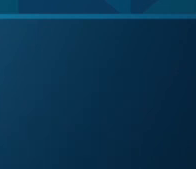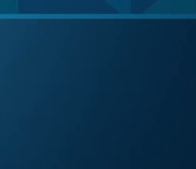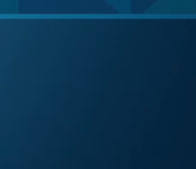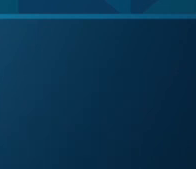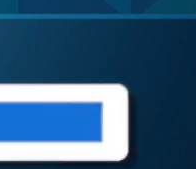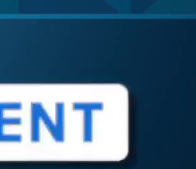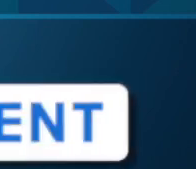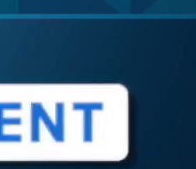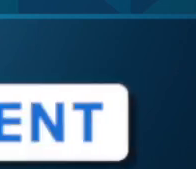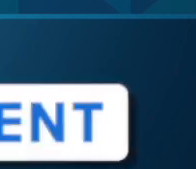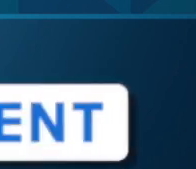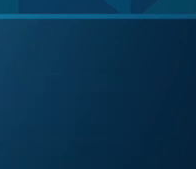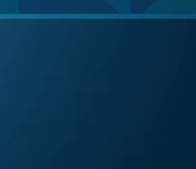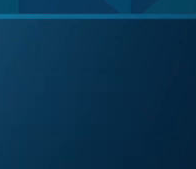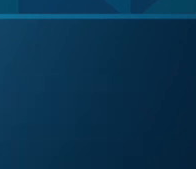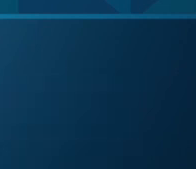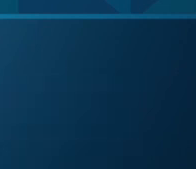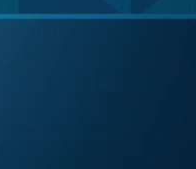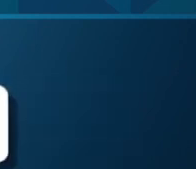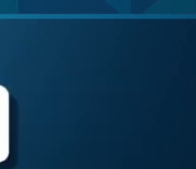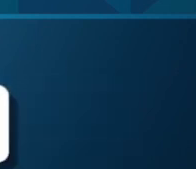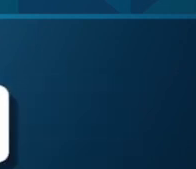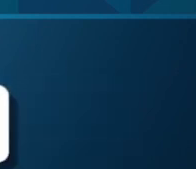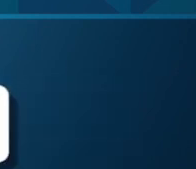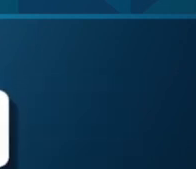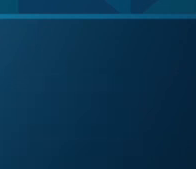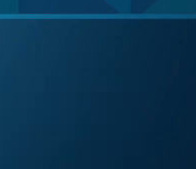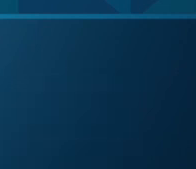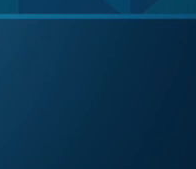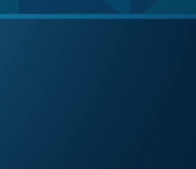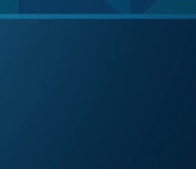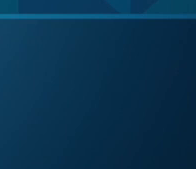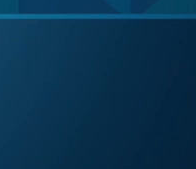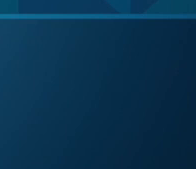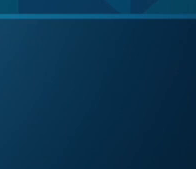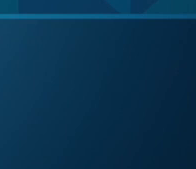notificação. Fo comentário no fahetutang ba media social siraseluk.